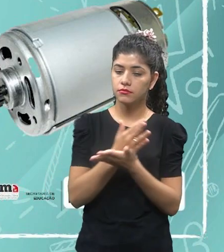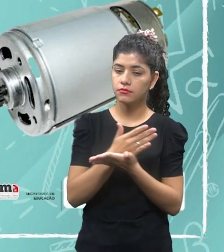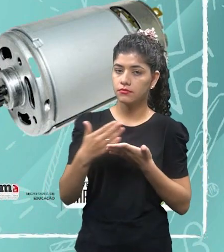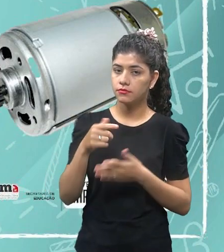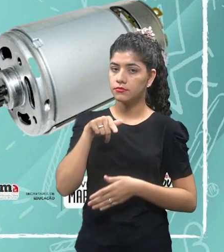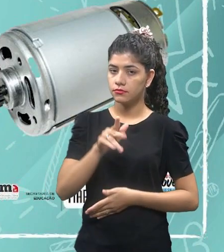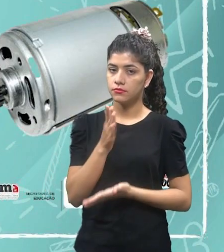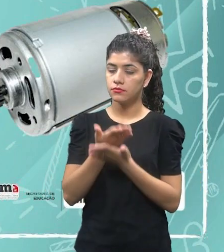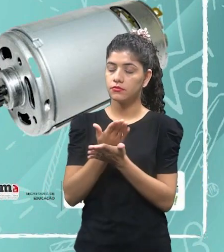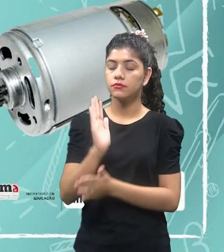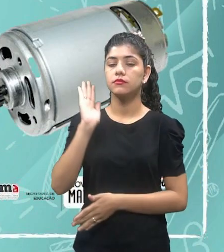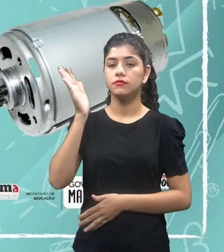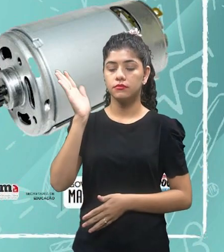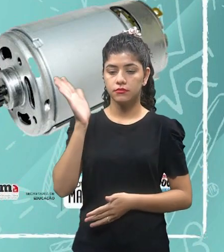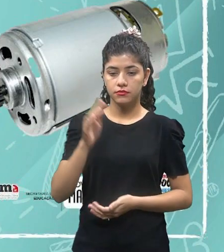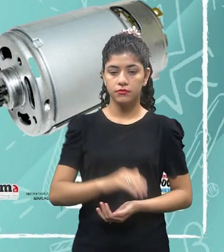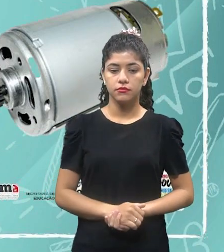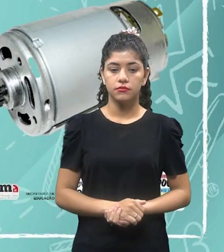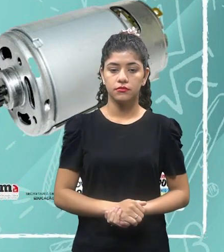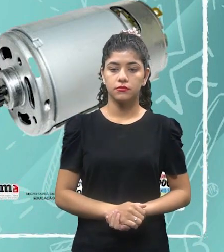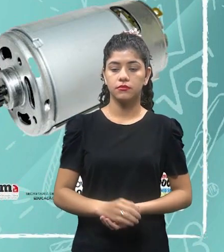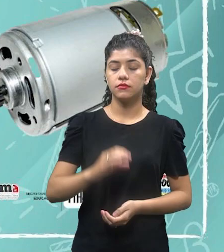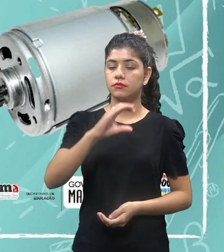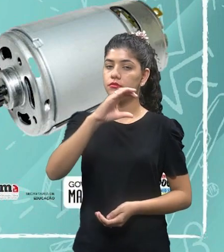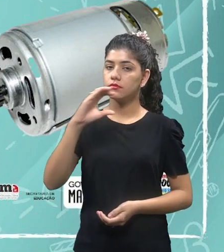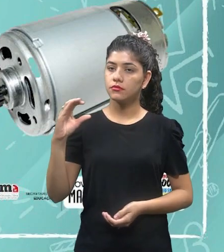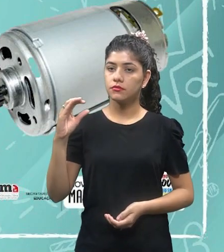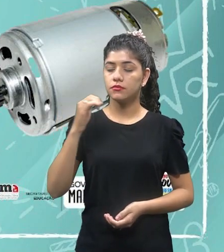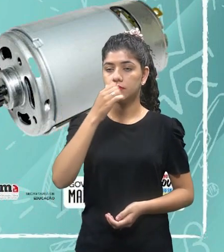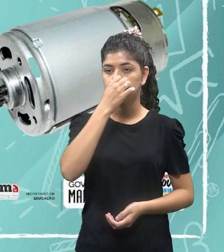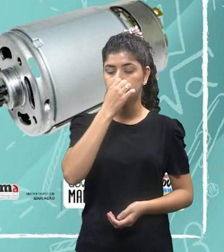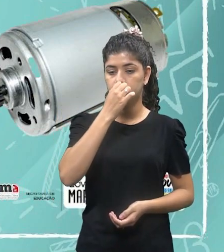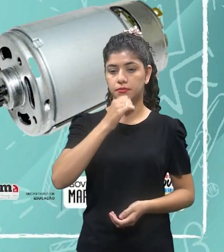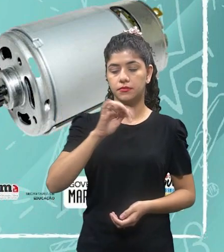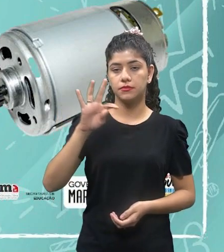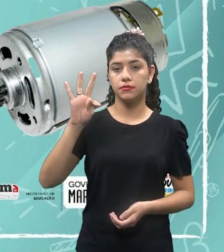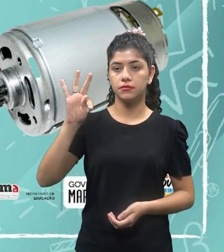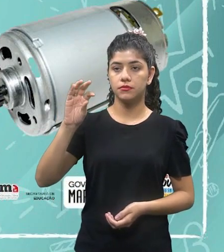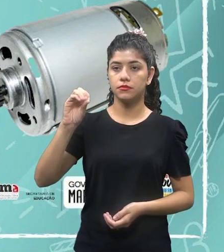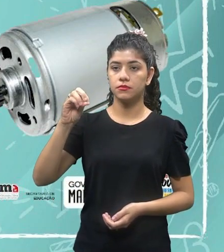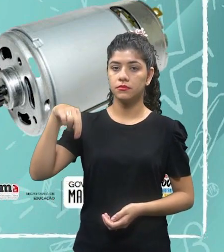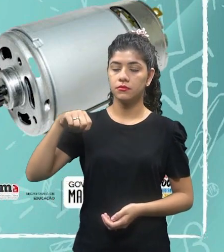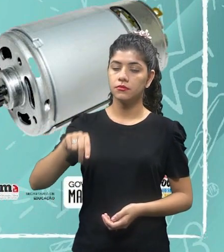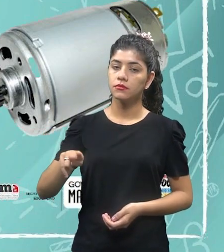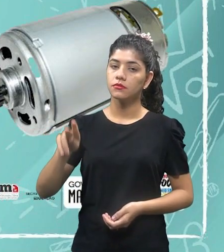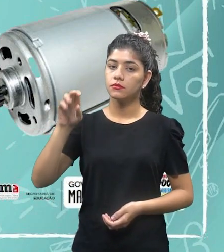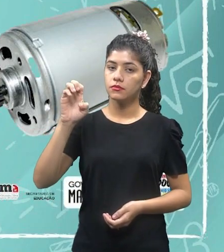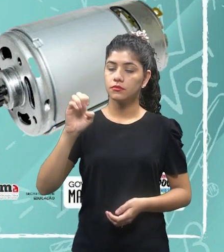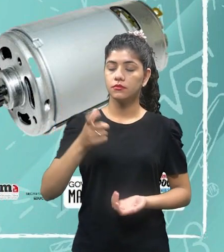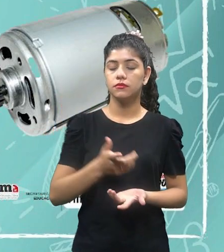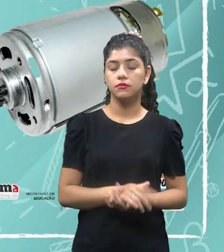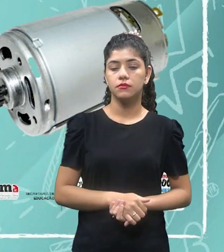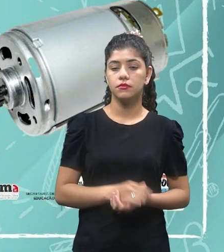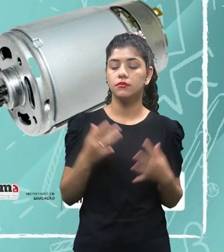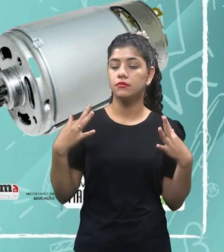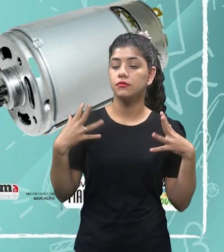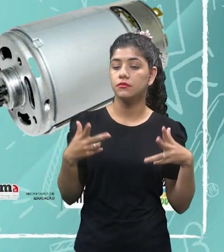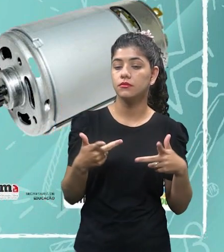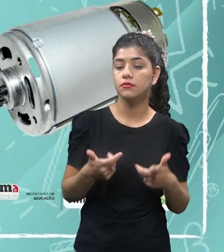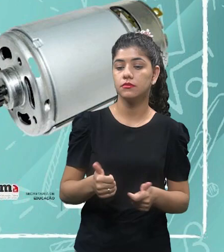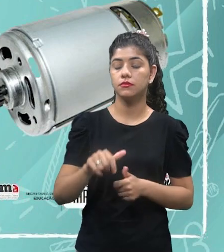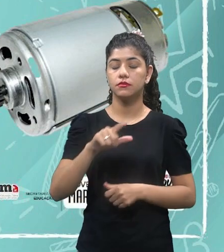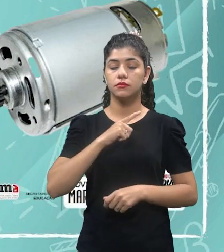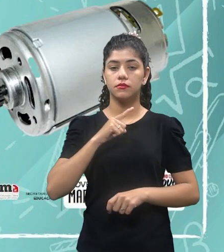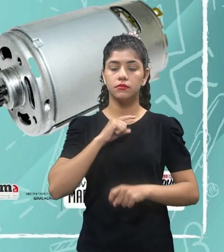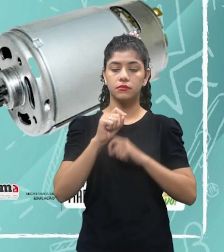deve ter estudado, né, como a corrente elétrica, o torque, o campo magnético, todos eles fazendo